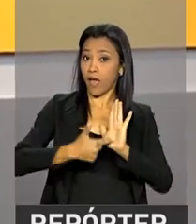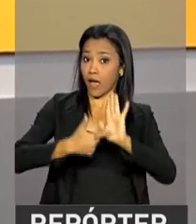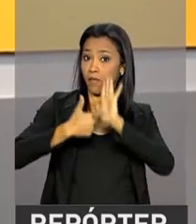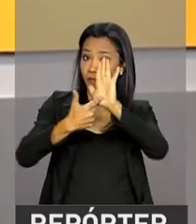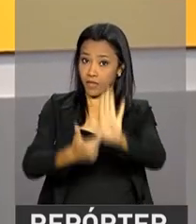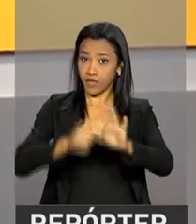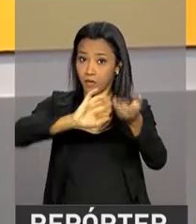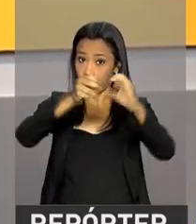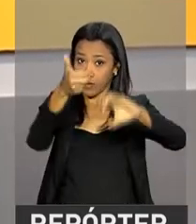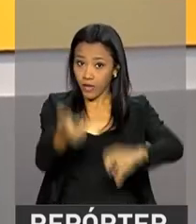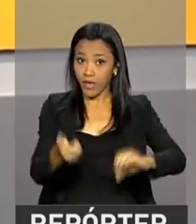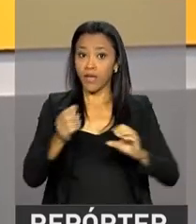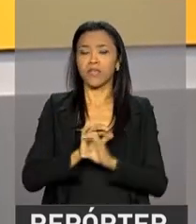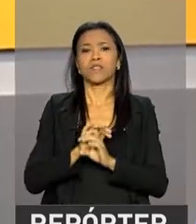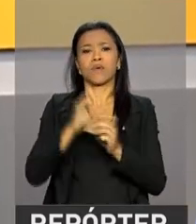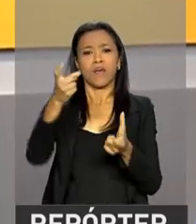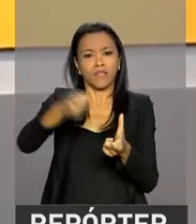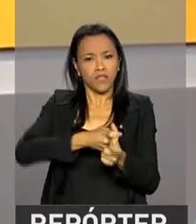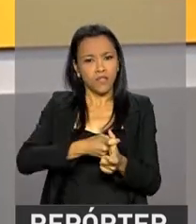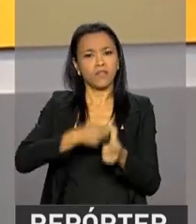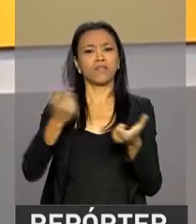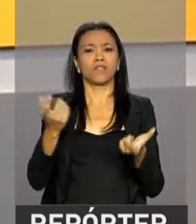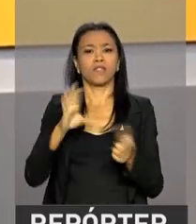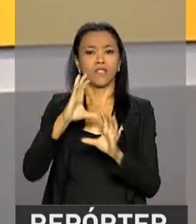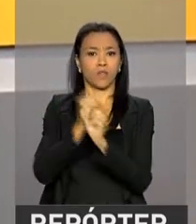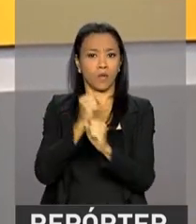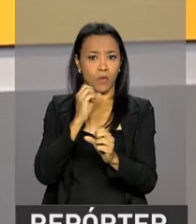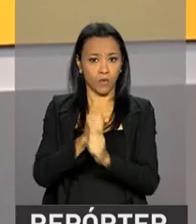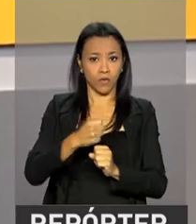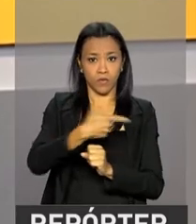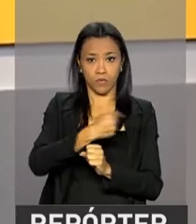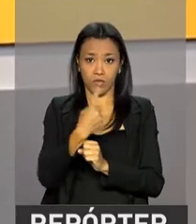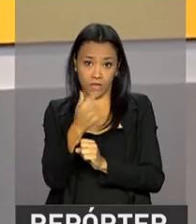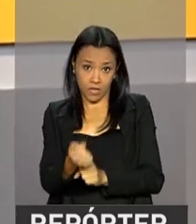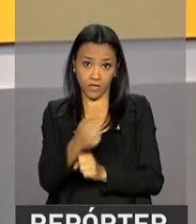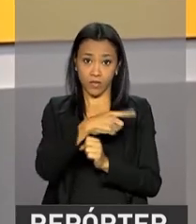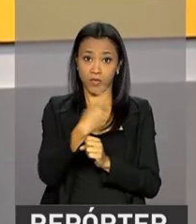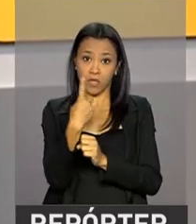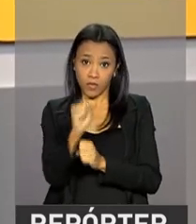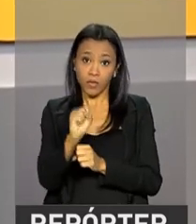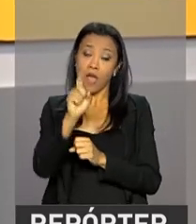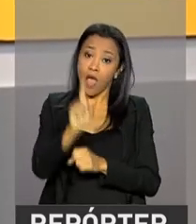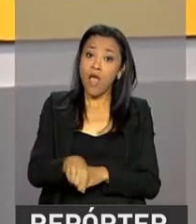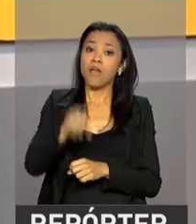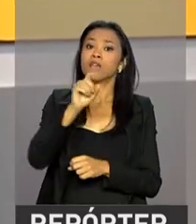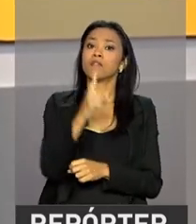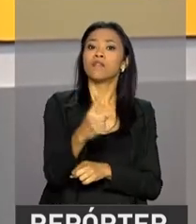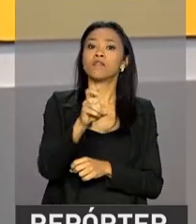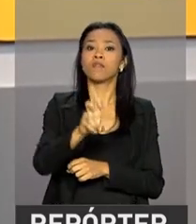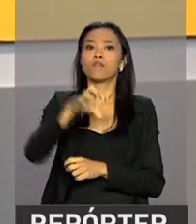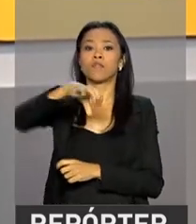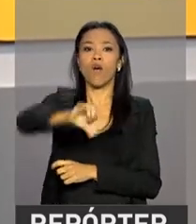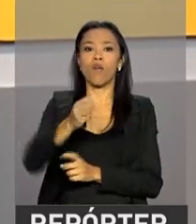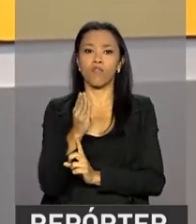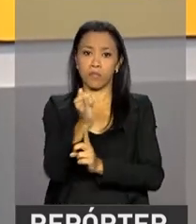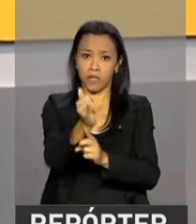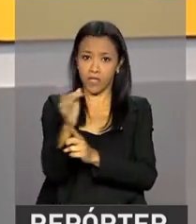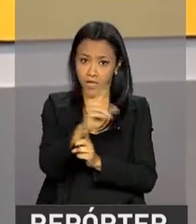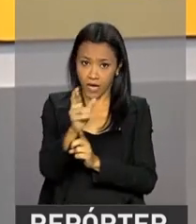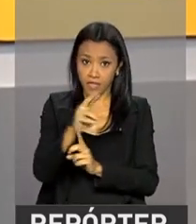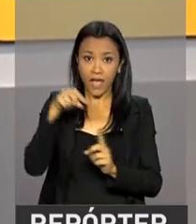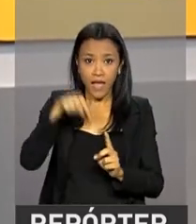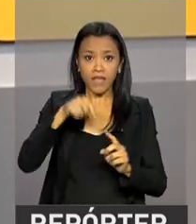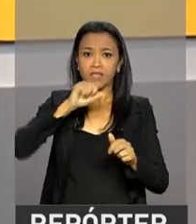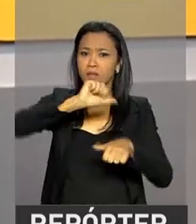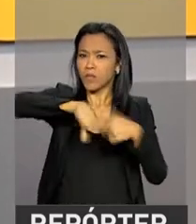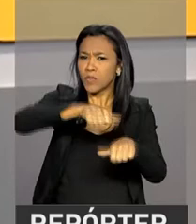contas públicas em 2017 e 2018 será de 159 bilhões de reais. A alteração